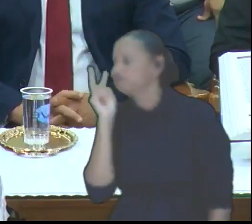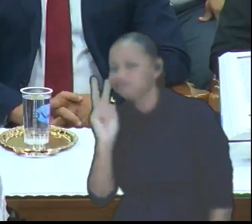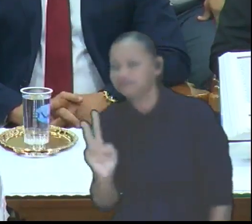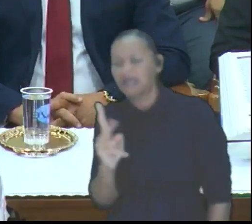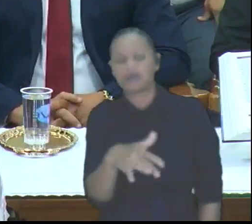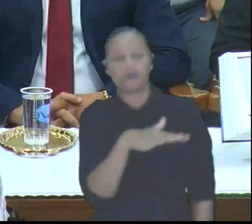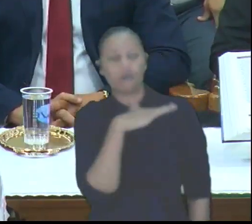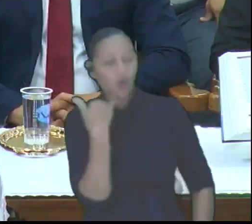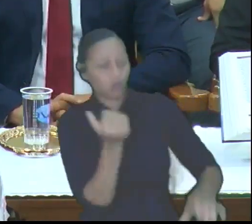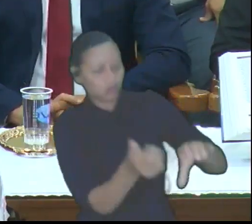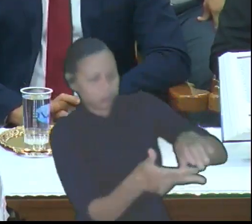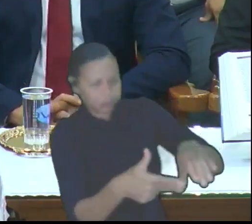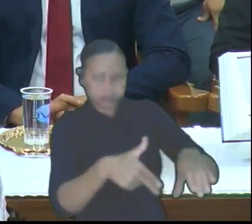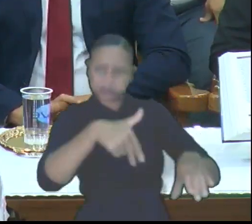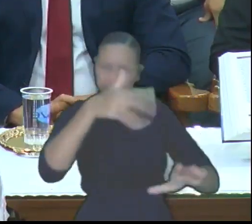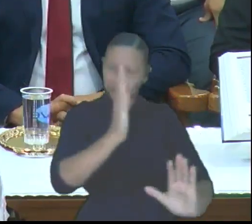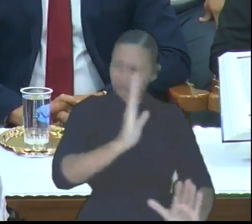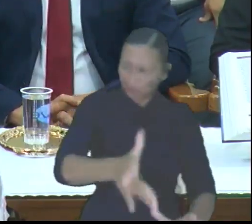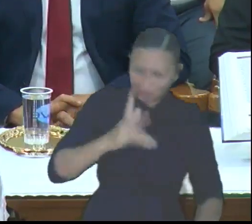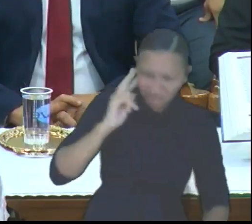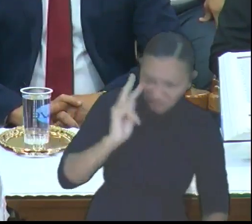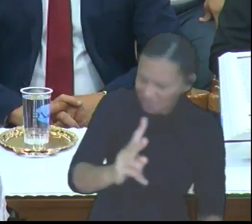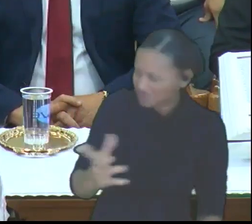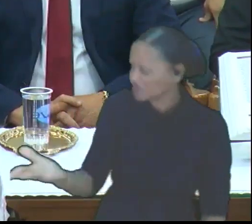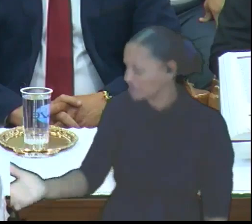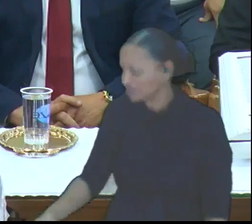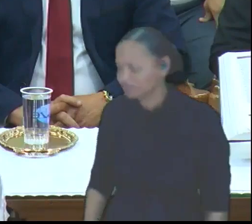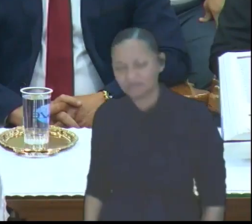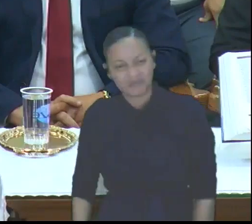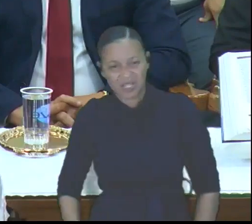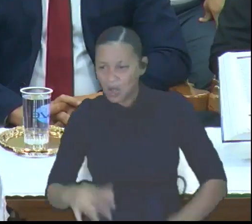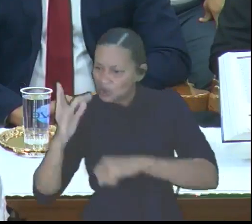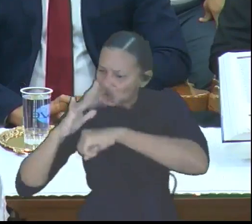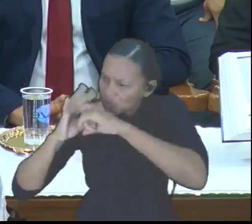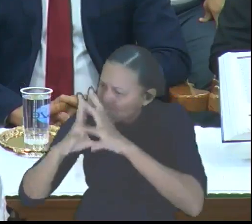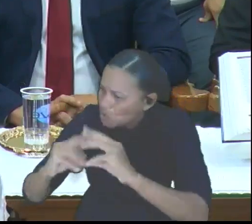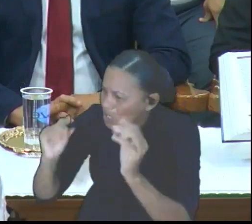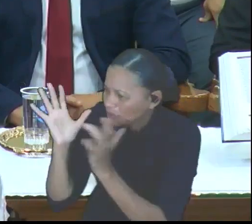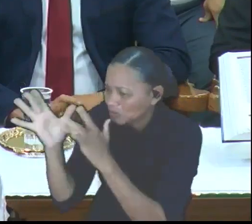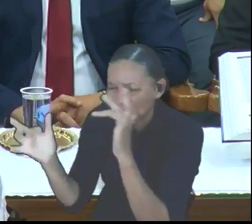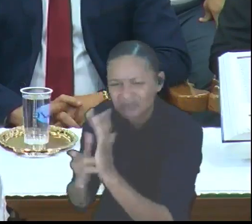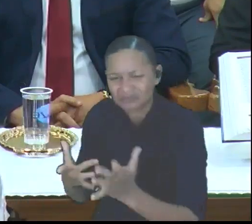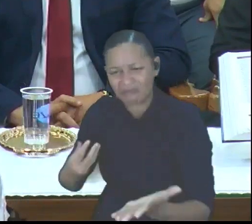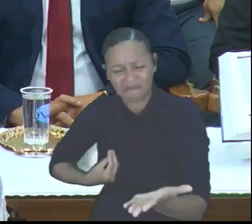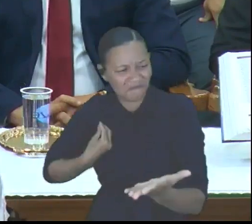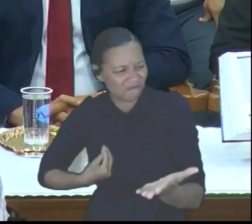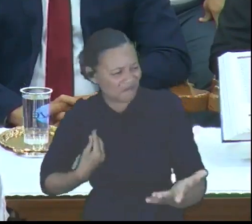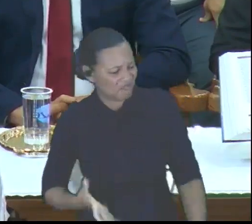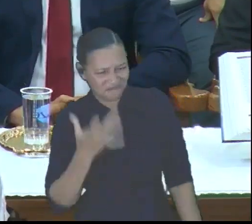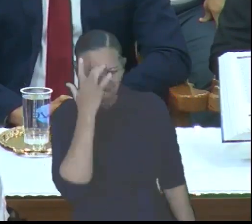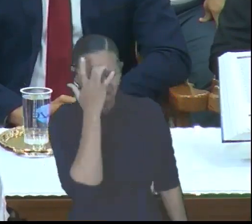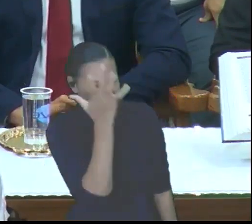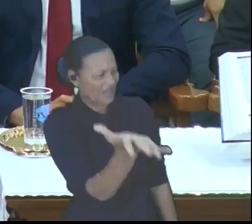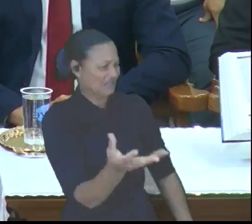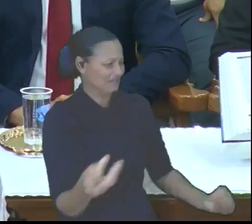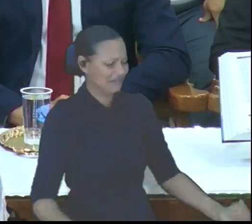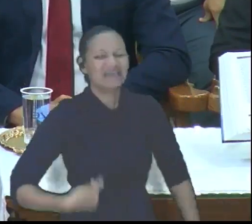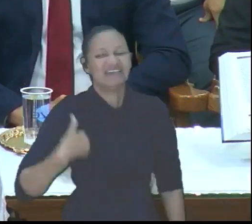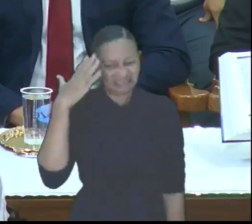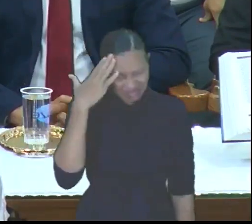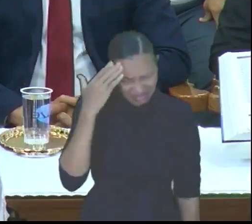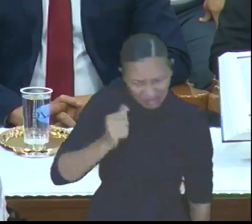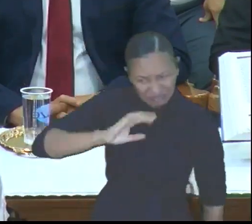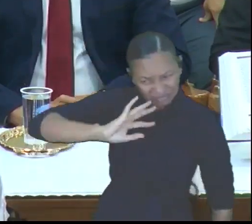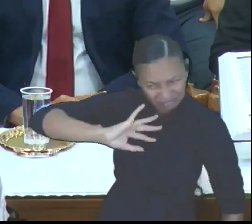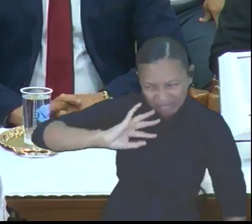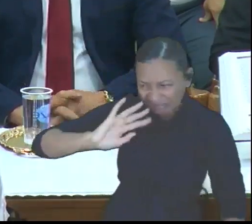morto ressuscitar. Estava muito bom, vendo ele curar. Estava muito fácil. Mas eu sabia,